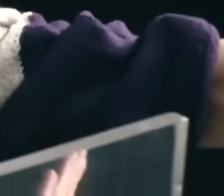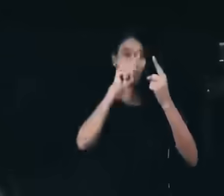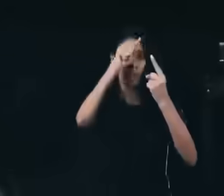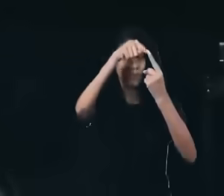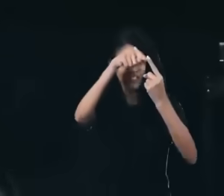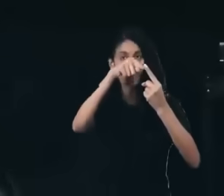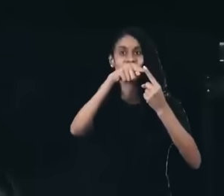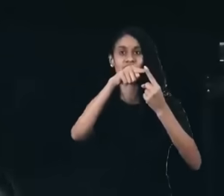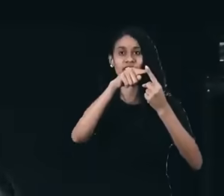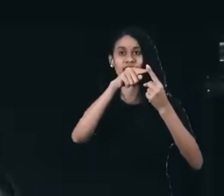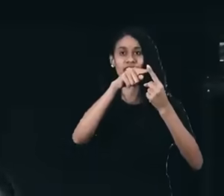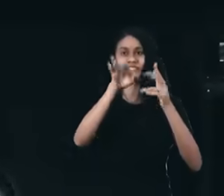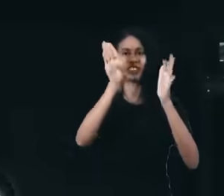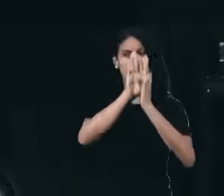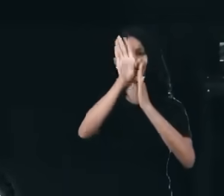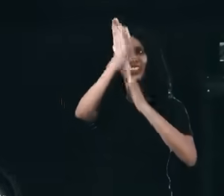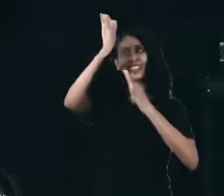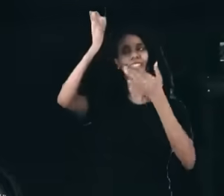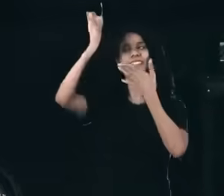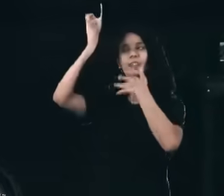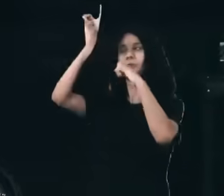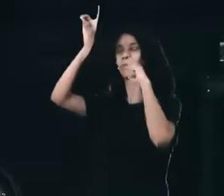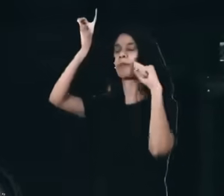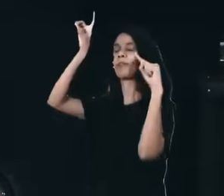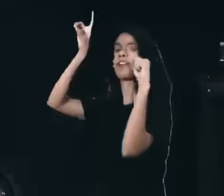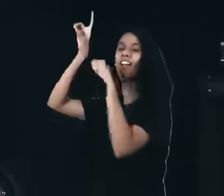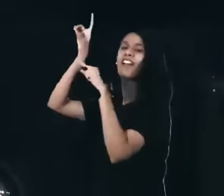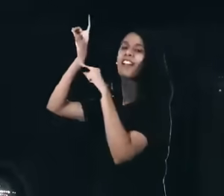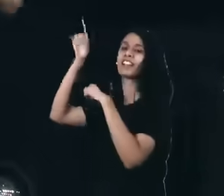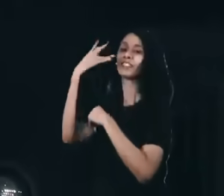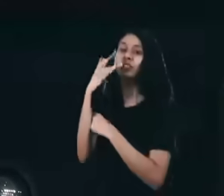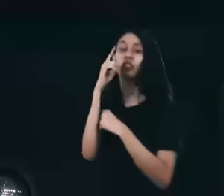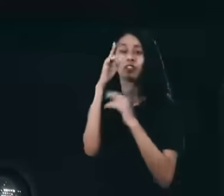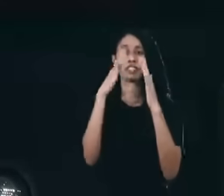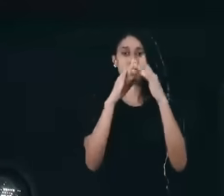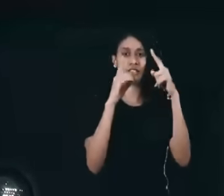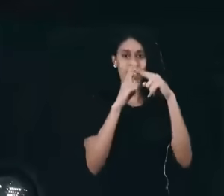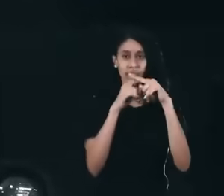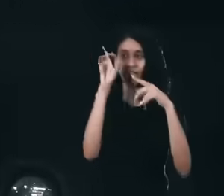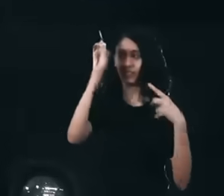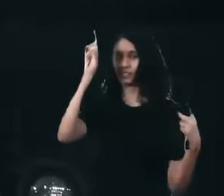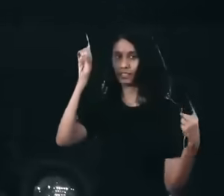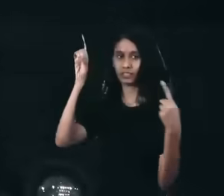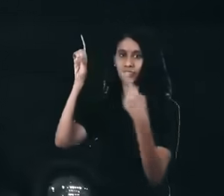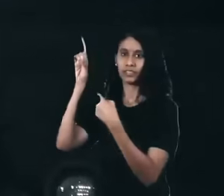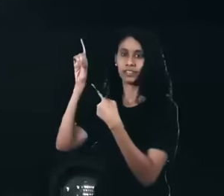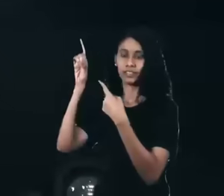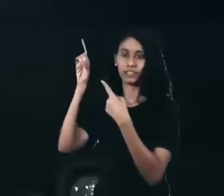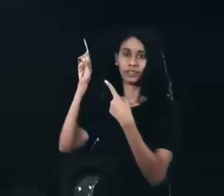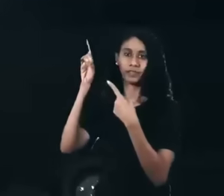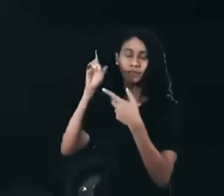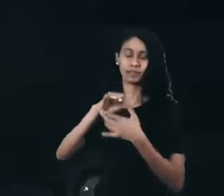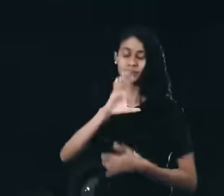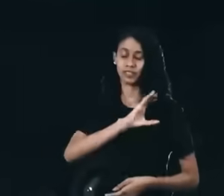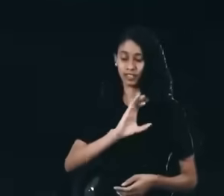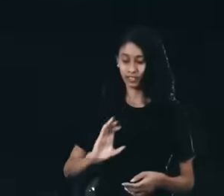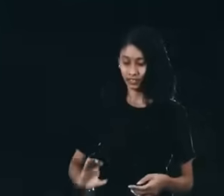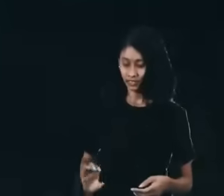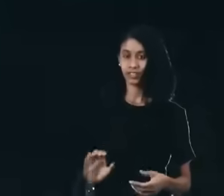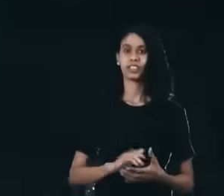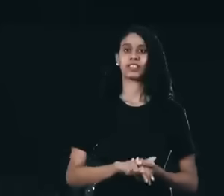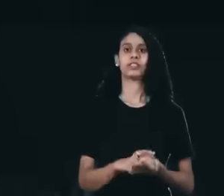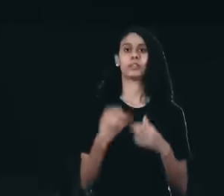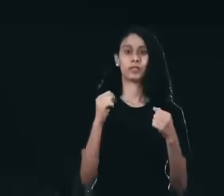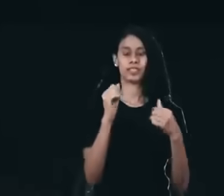os braços do teu pai, do teu noivo. Você é a igreja de Cristo. Você precisa ser